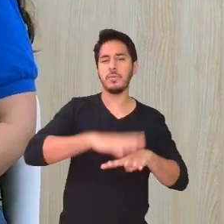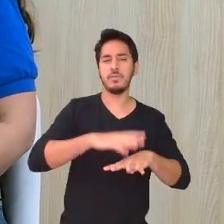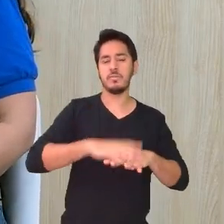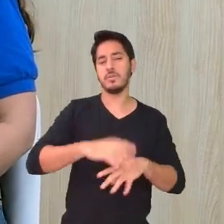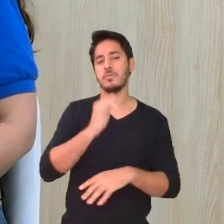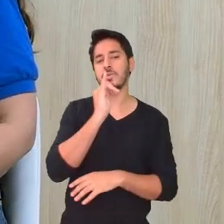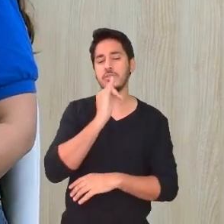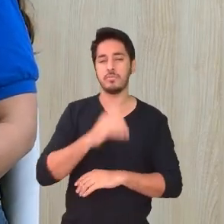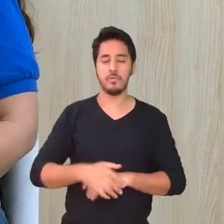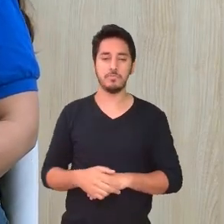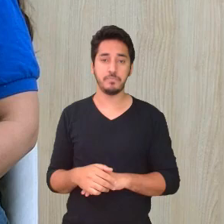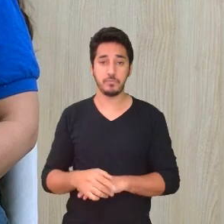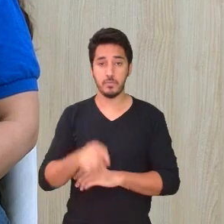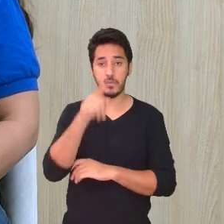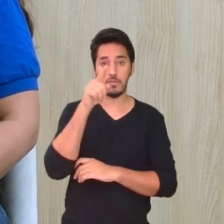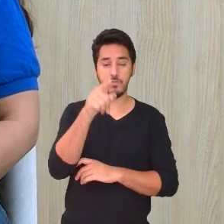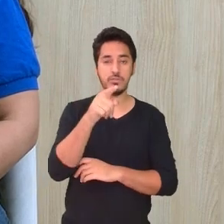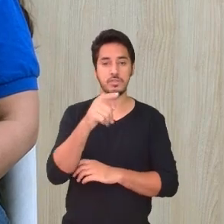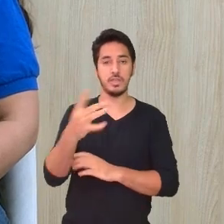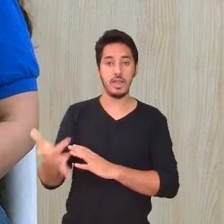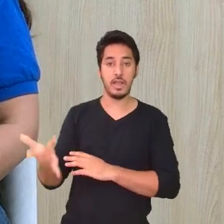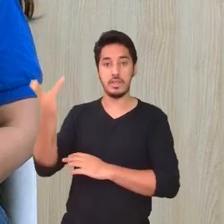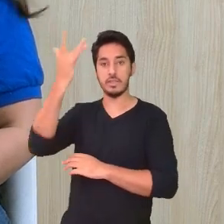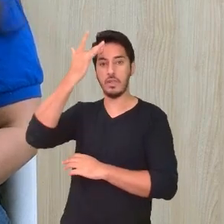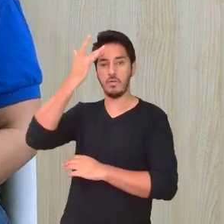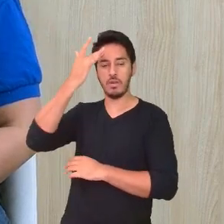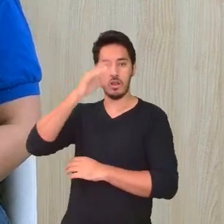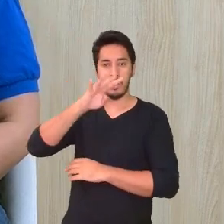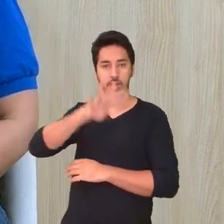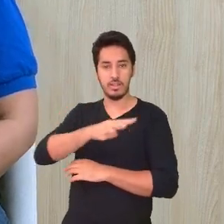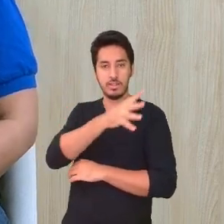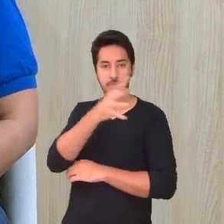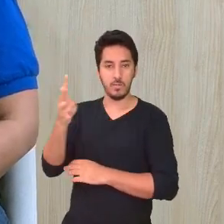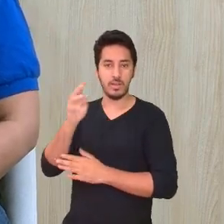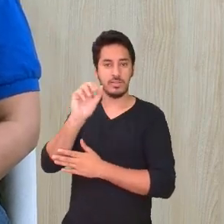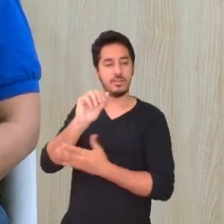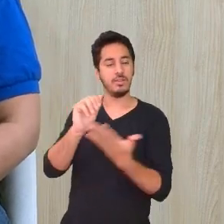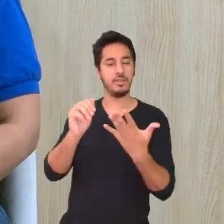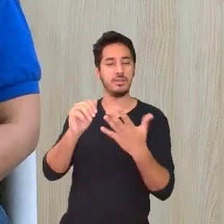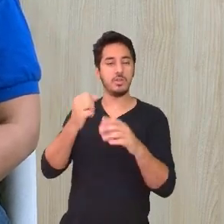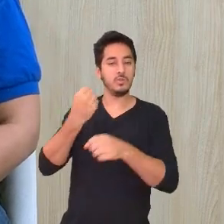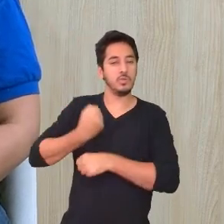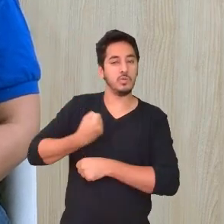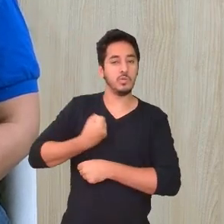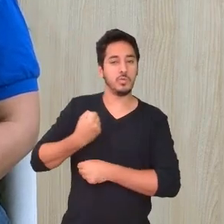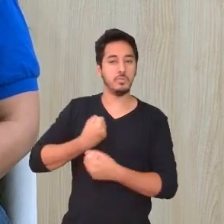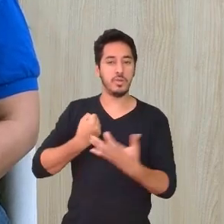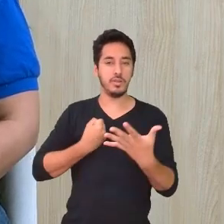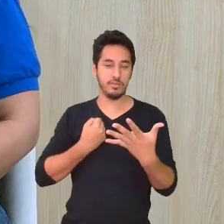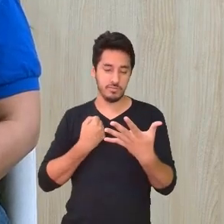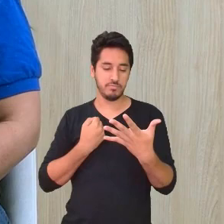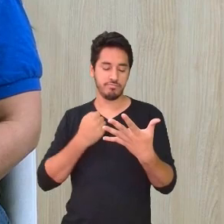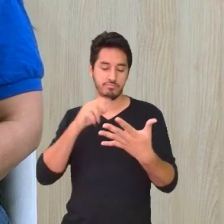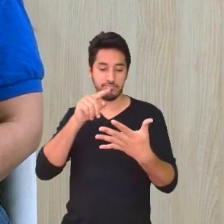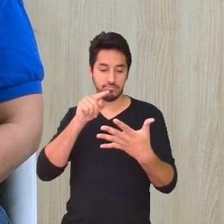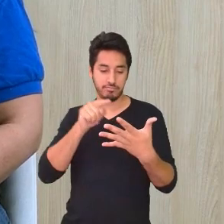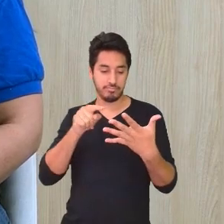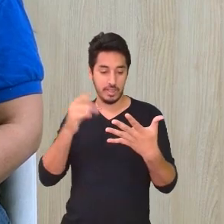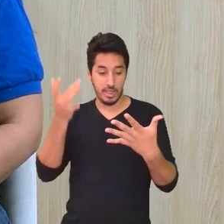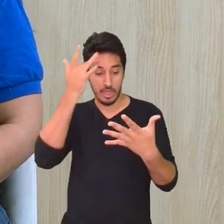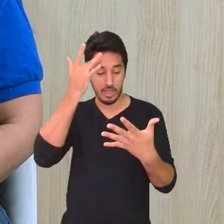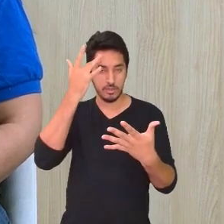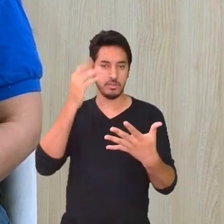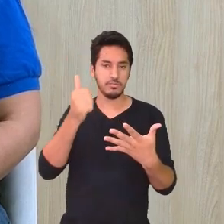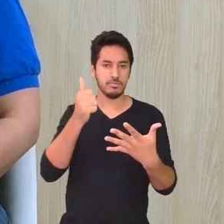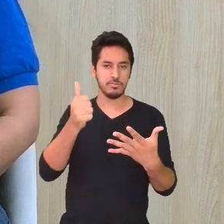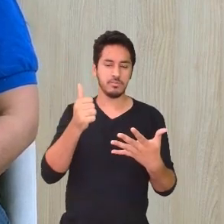Então, por exemplo, você decorar a tabuada, ela pode servir para alguma coisa, mas quando a gente está falando na questão